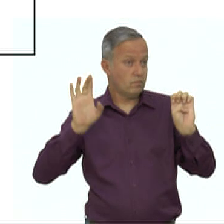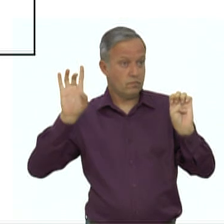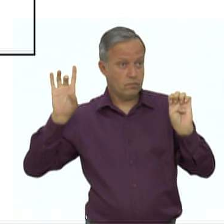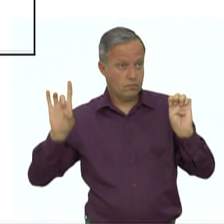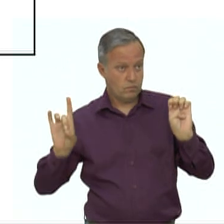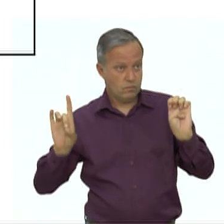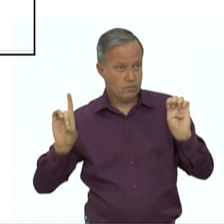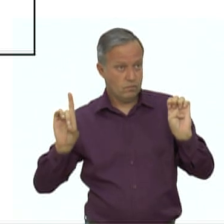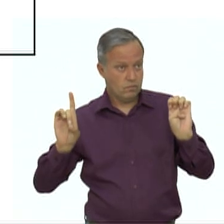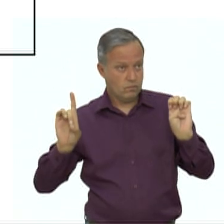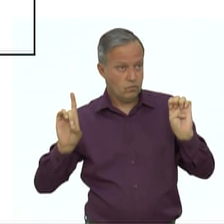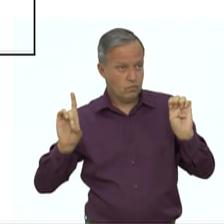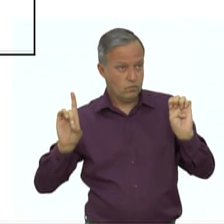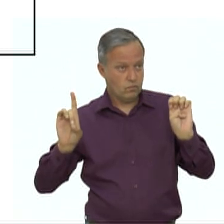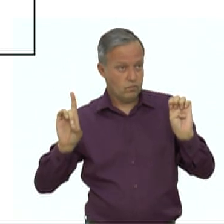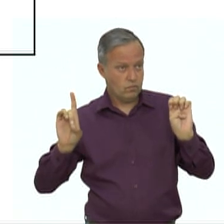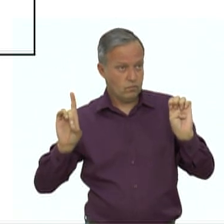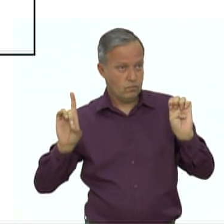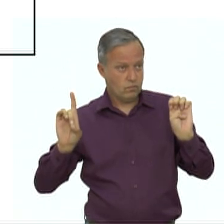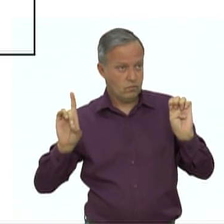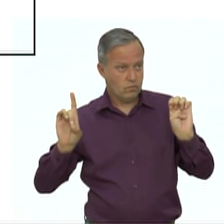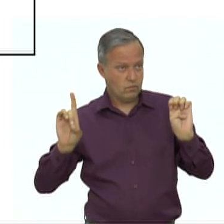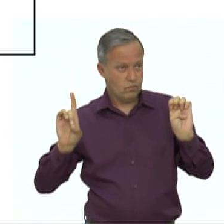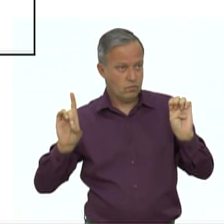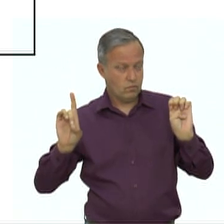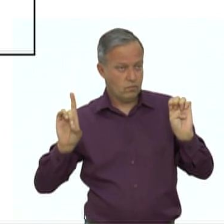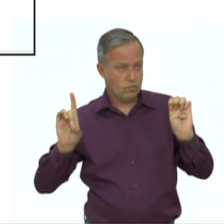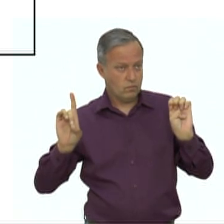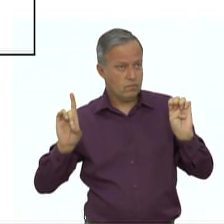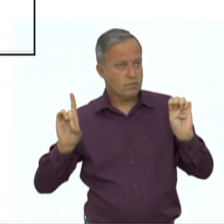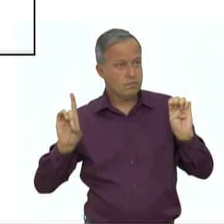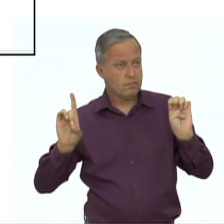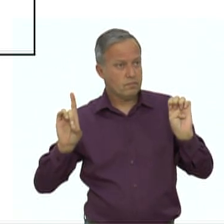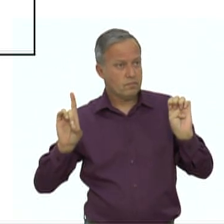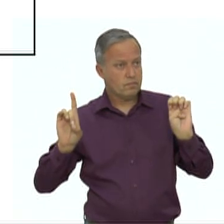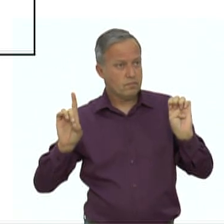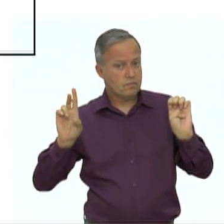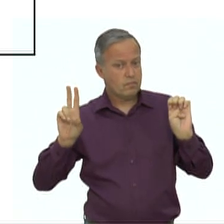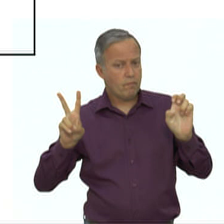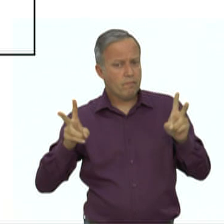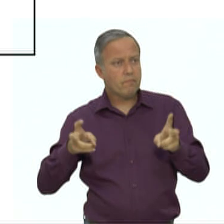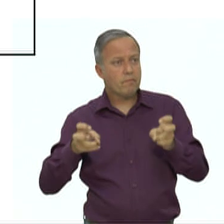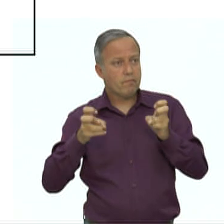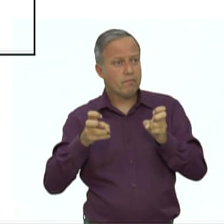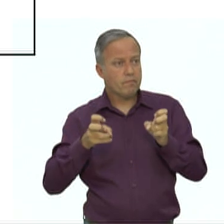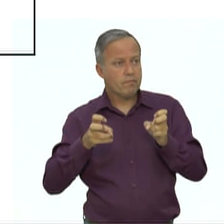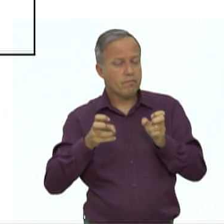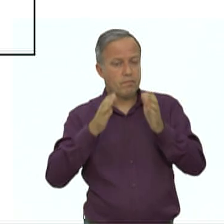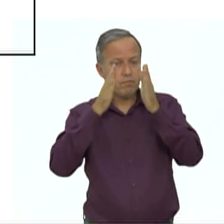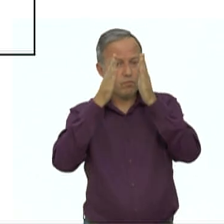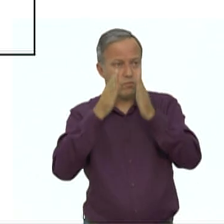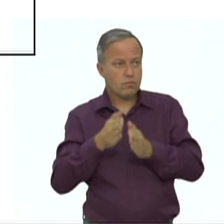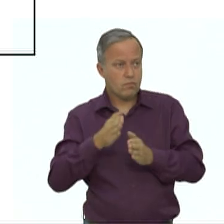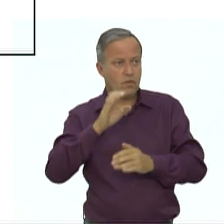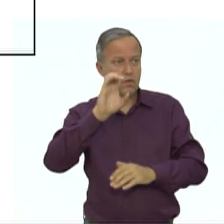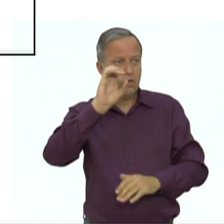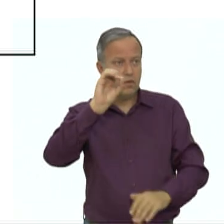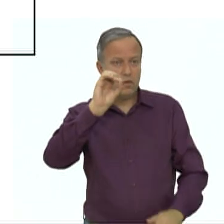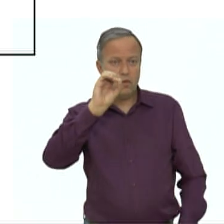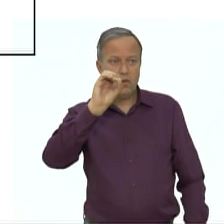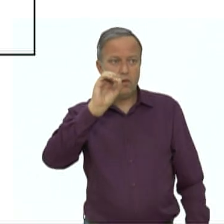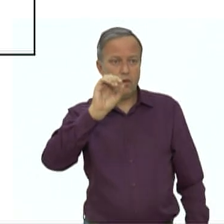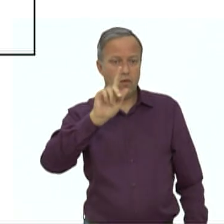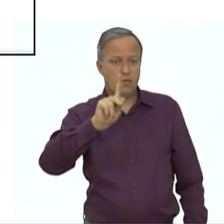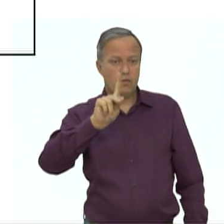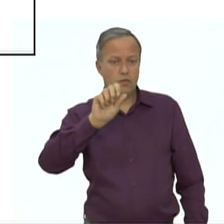e com a coluna da direita, observando aqui as conjunções.